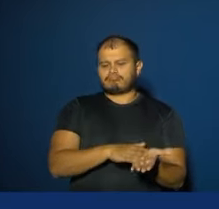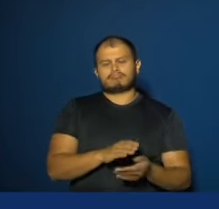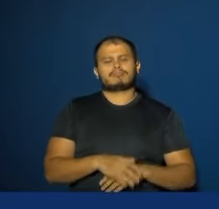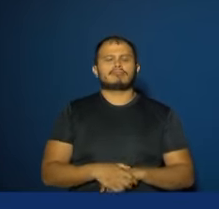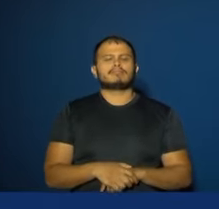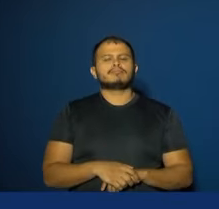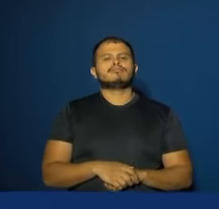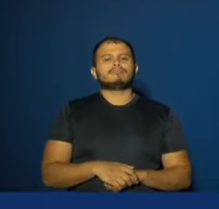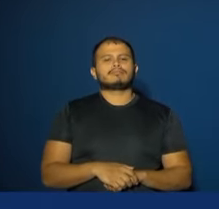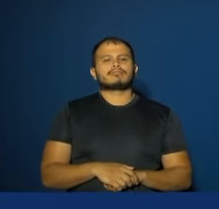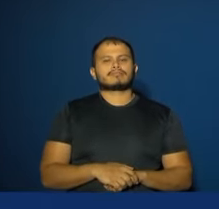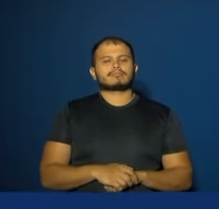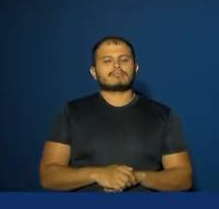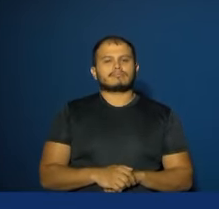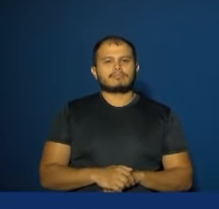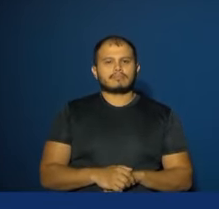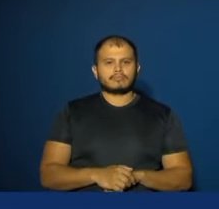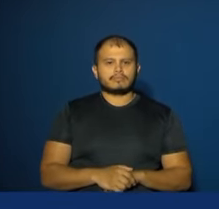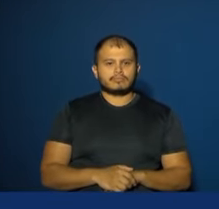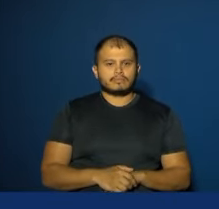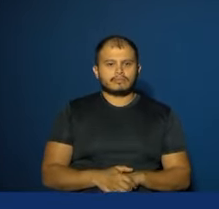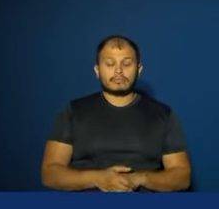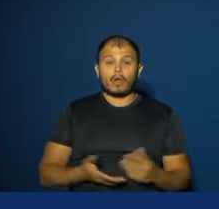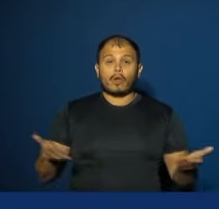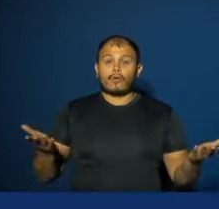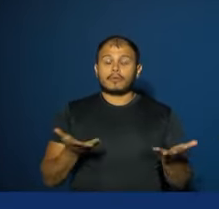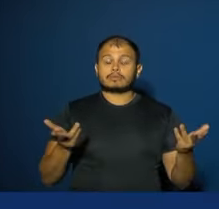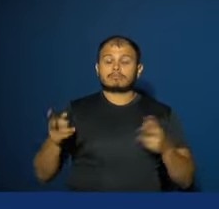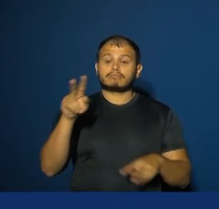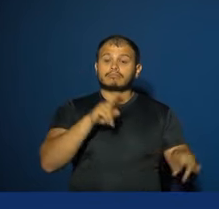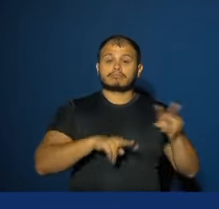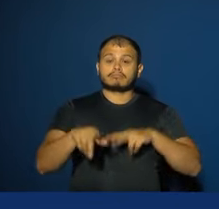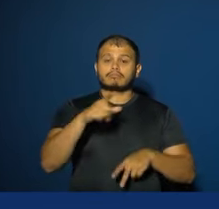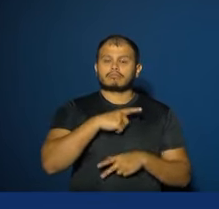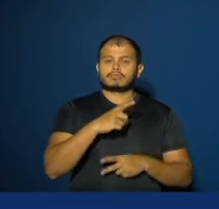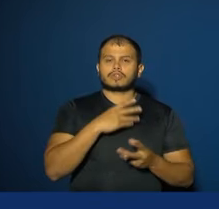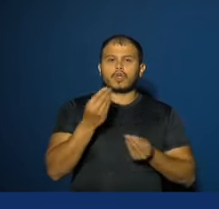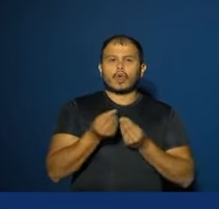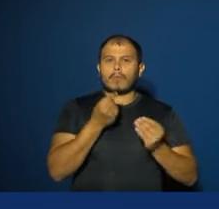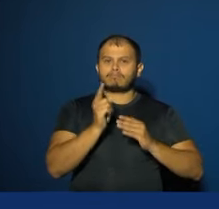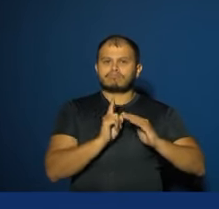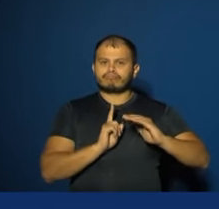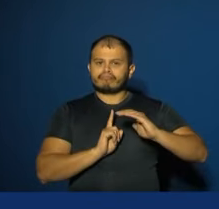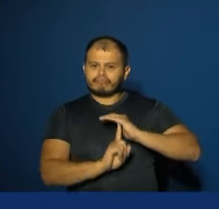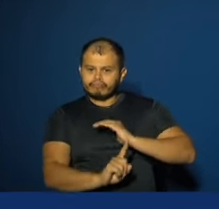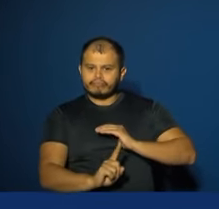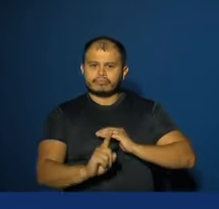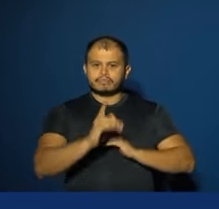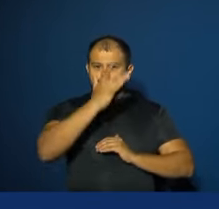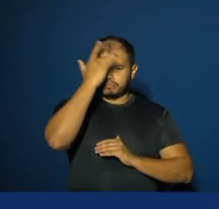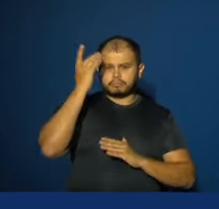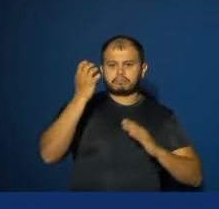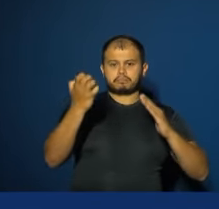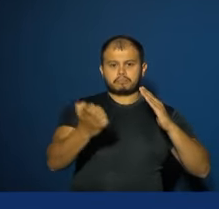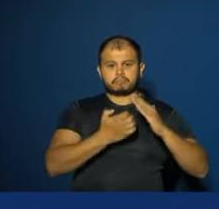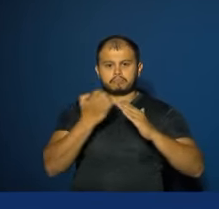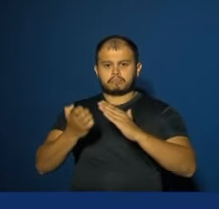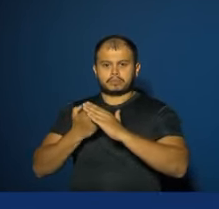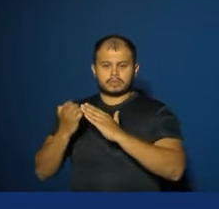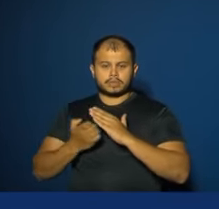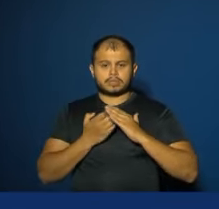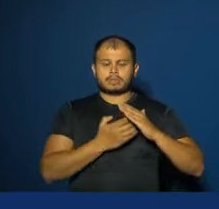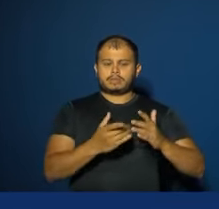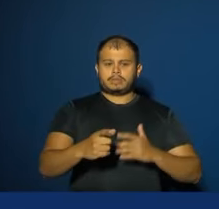De modo geral, eu poderia explicar que a visão que a gente tem dessa relação consumidor, que as empresas, como a nossa